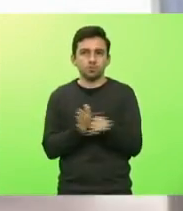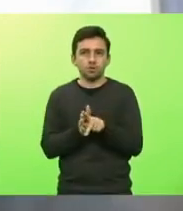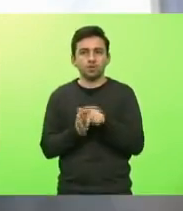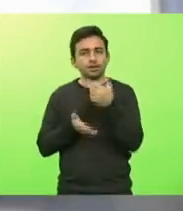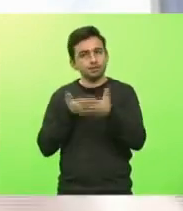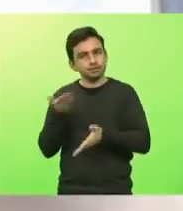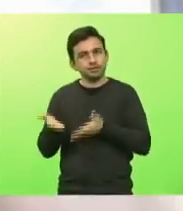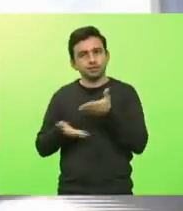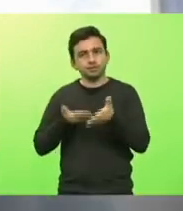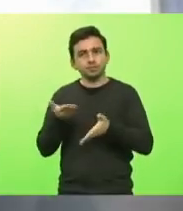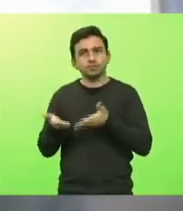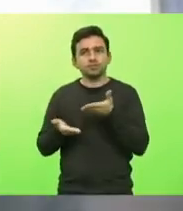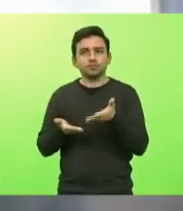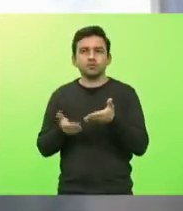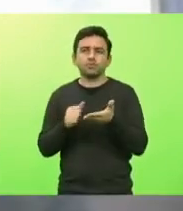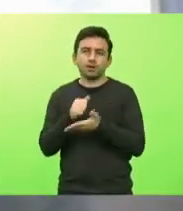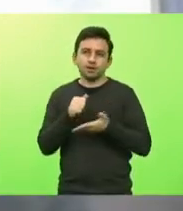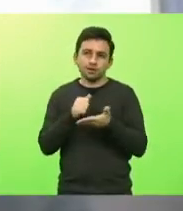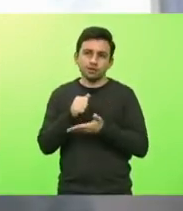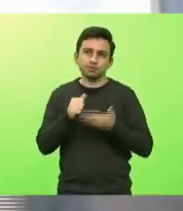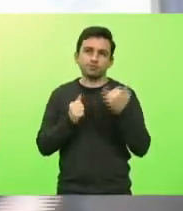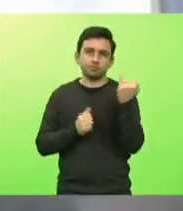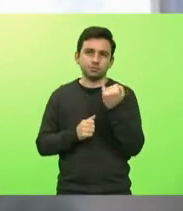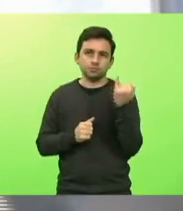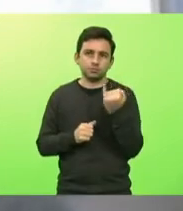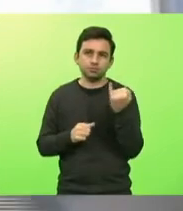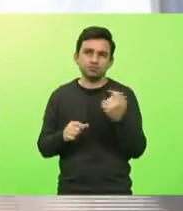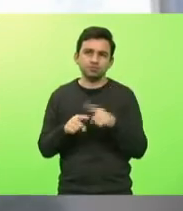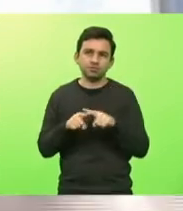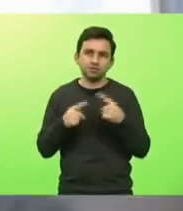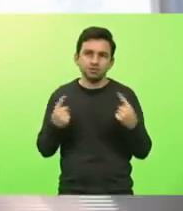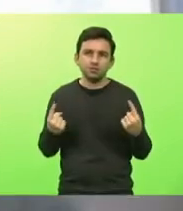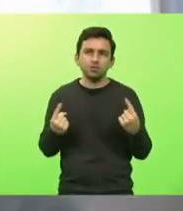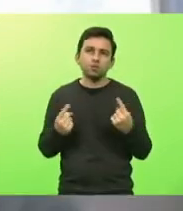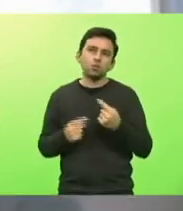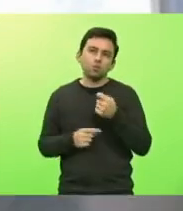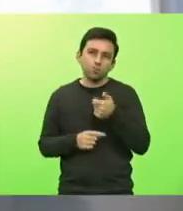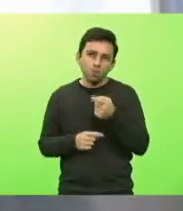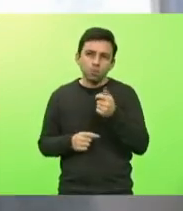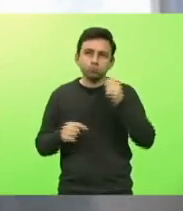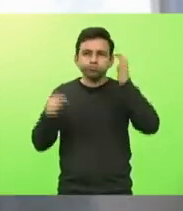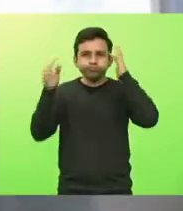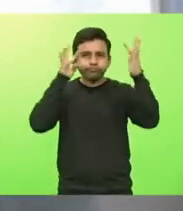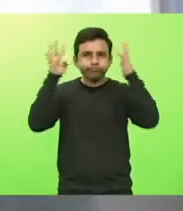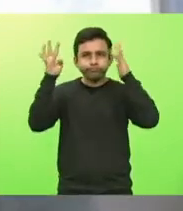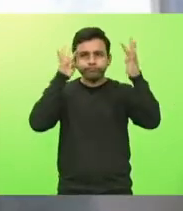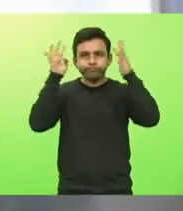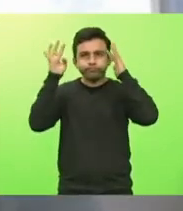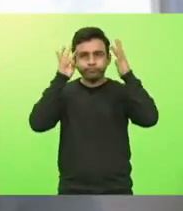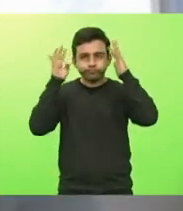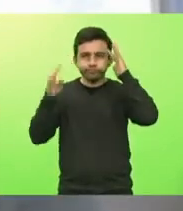atendimento básico e fundamental. Então, acho que um pouquinho desta reflexão que eu